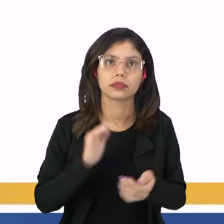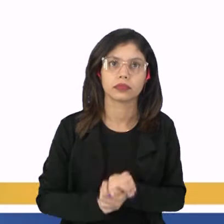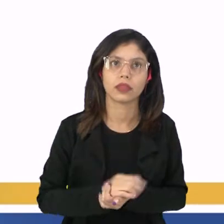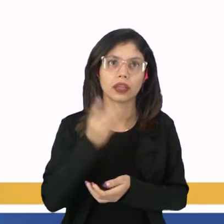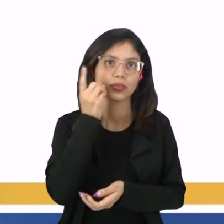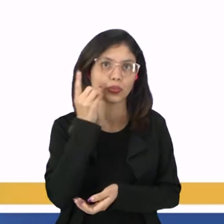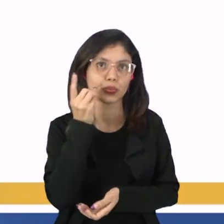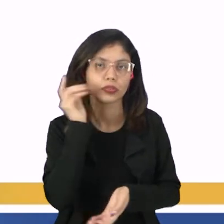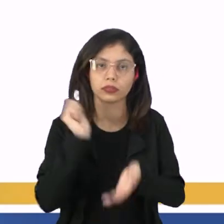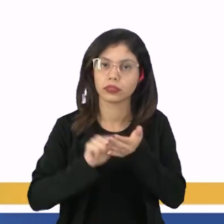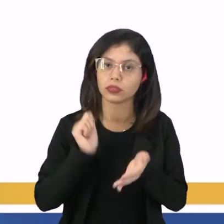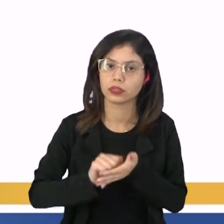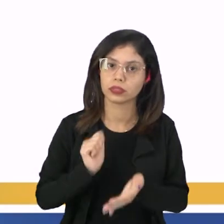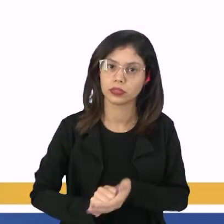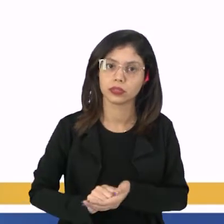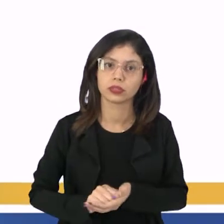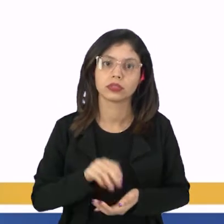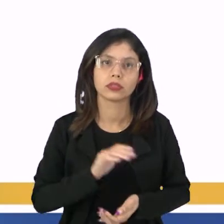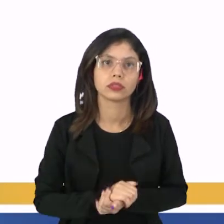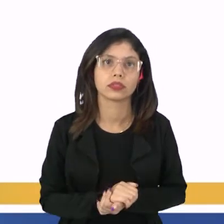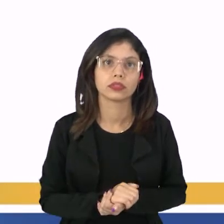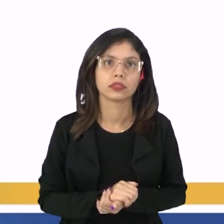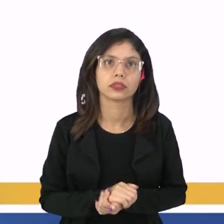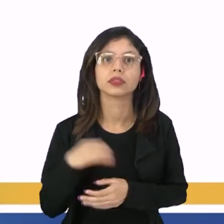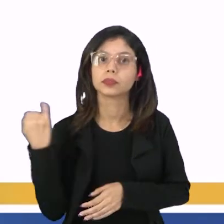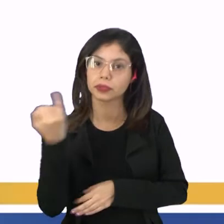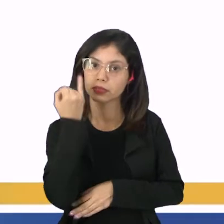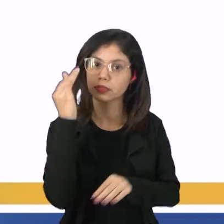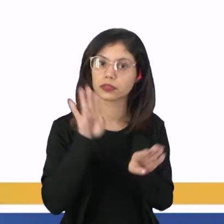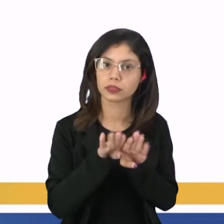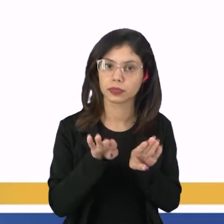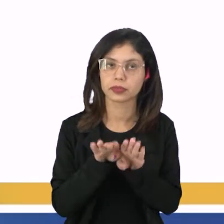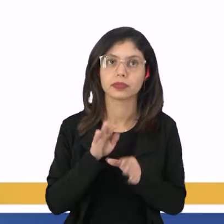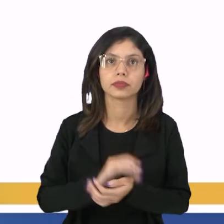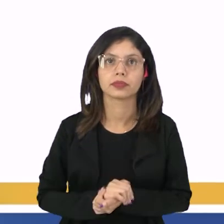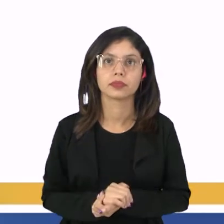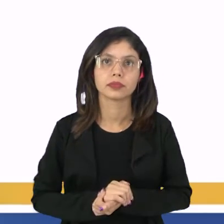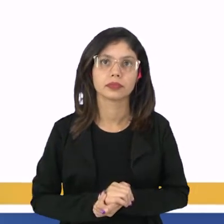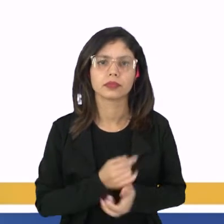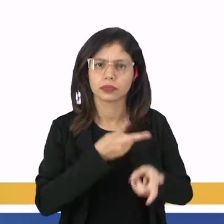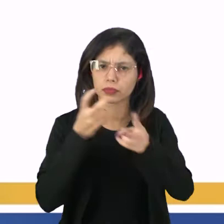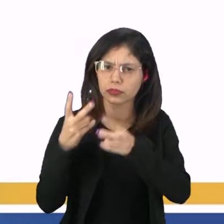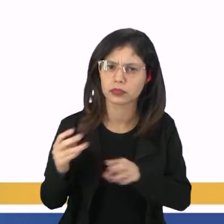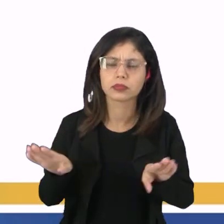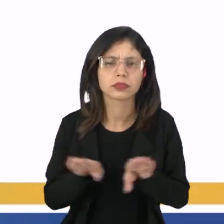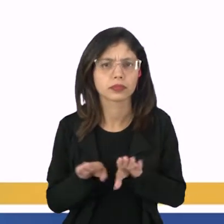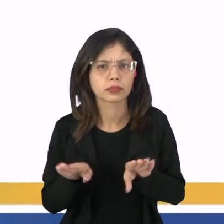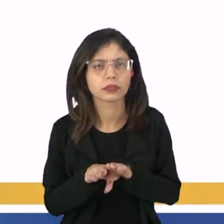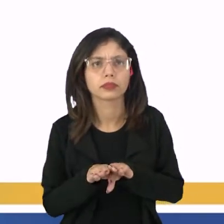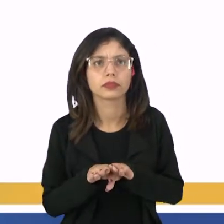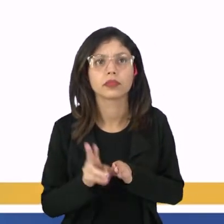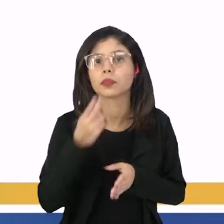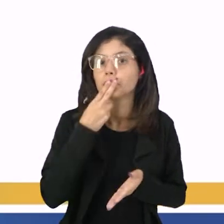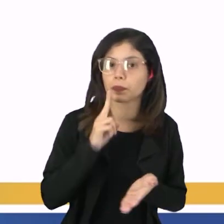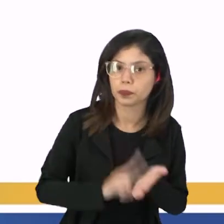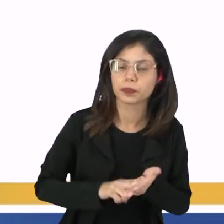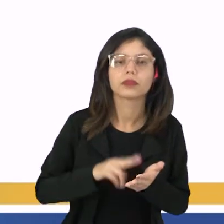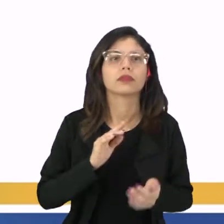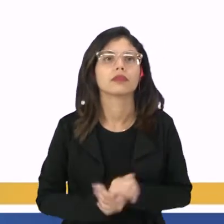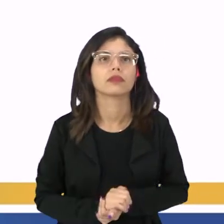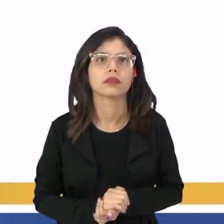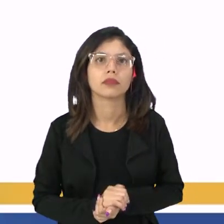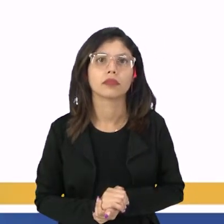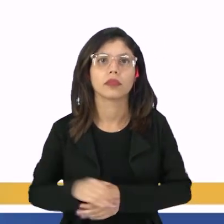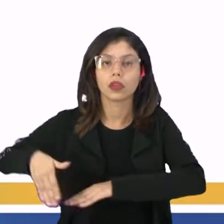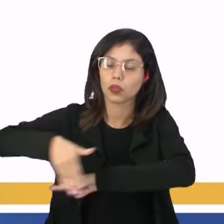a data em que foi escrita. Outro elemento muito importante. Percebemos também o assunto da carta, que aí vocês podem